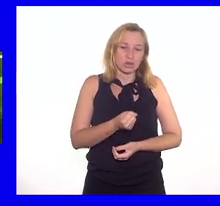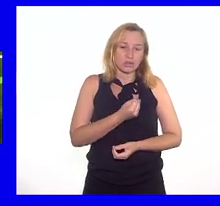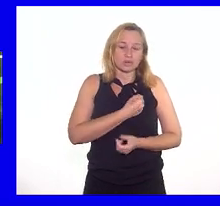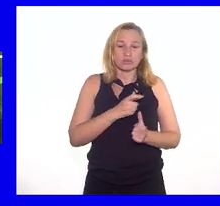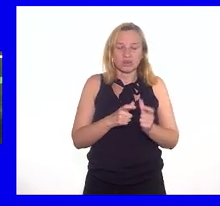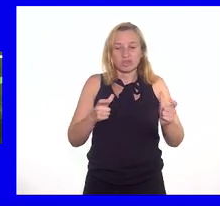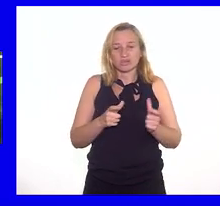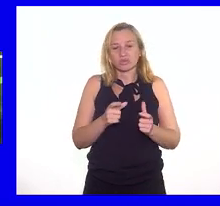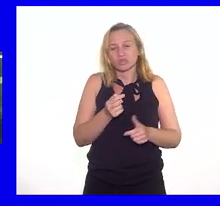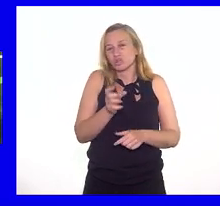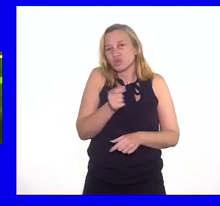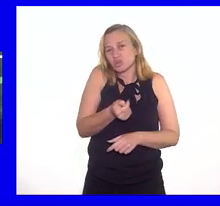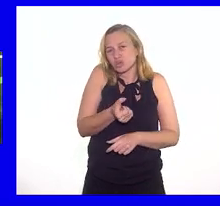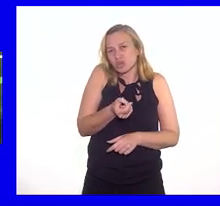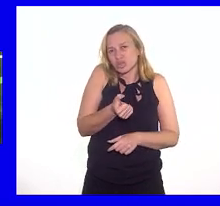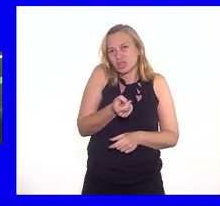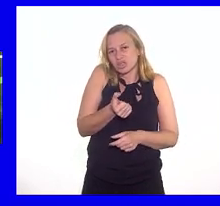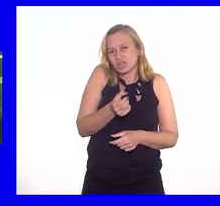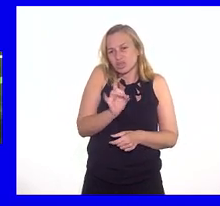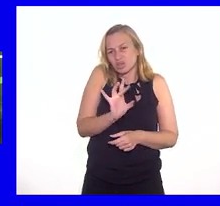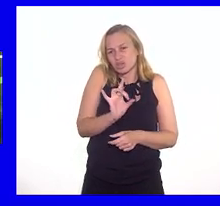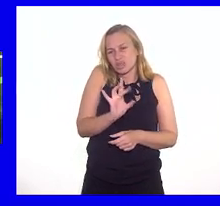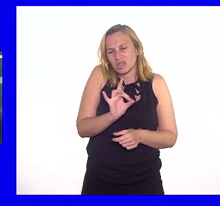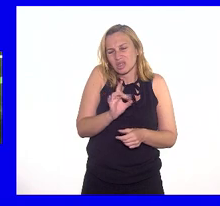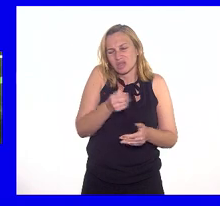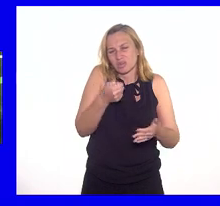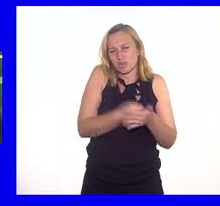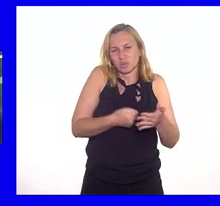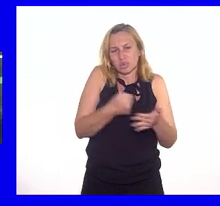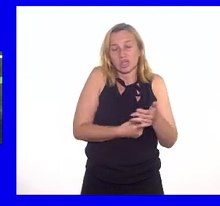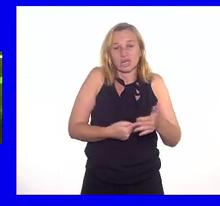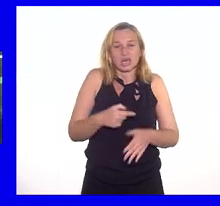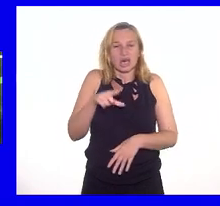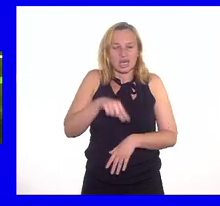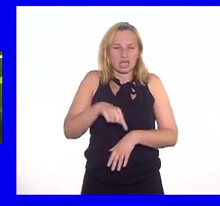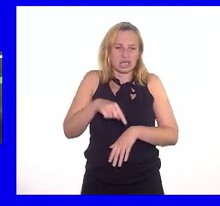lutando sozinhas. Aqui no estado do Rio de Janeiro, nós temos